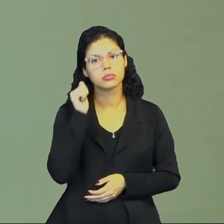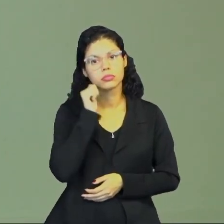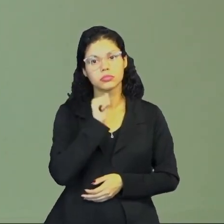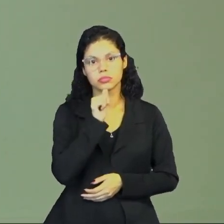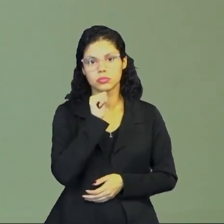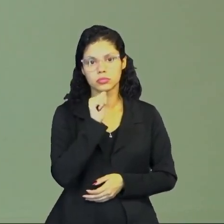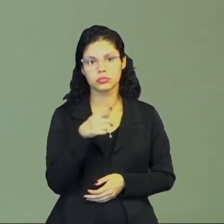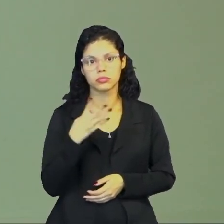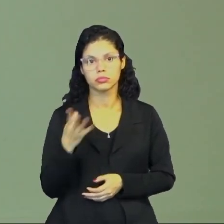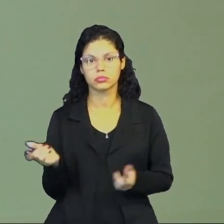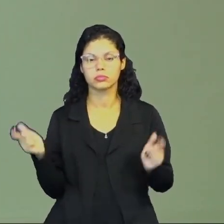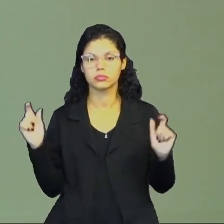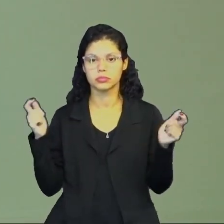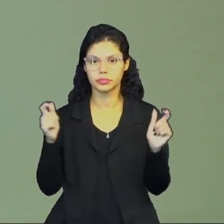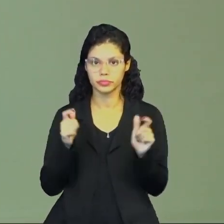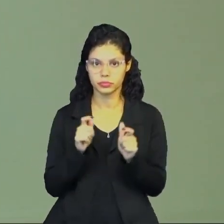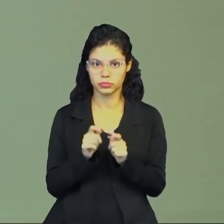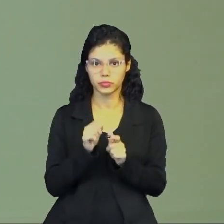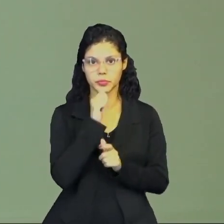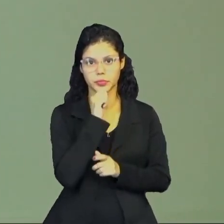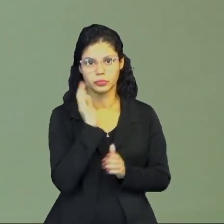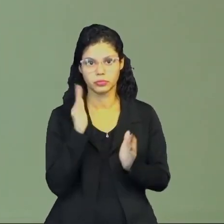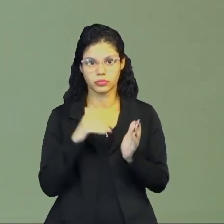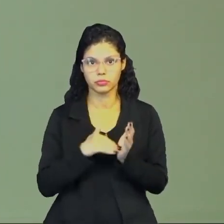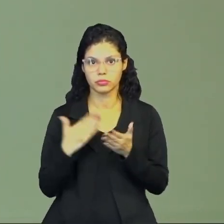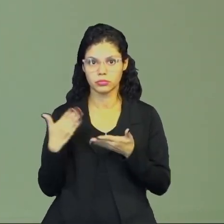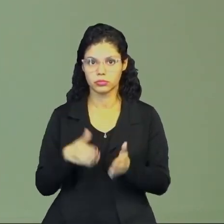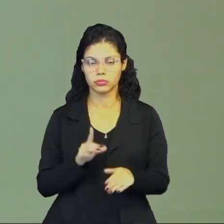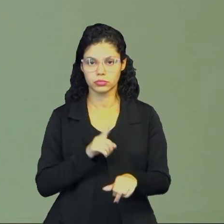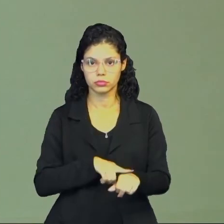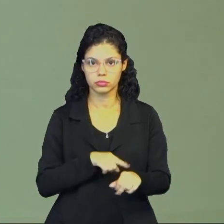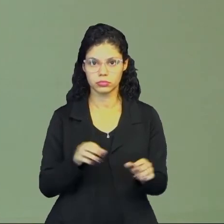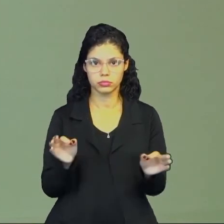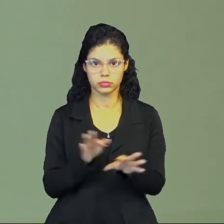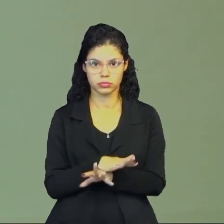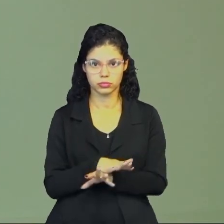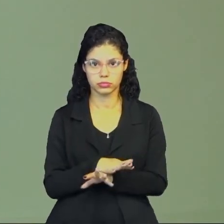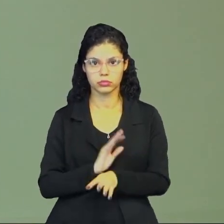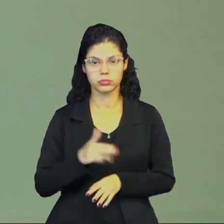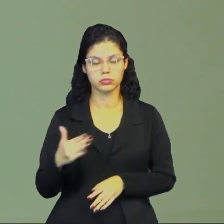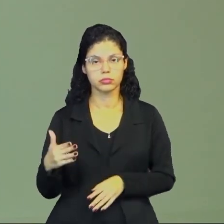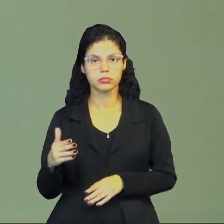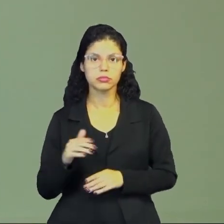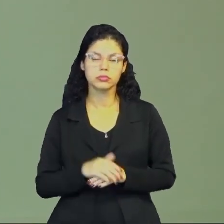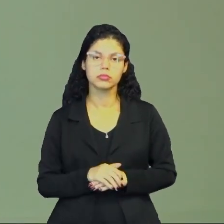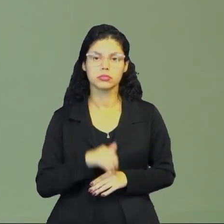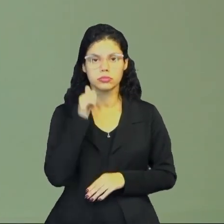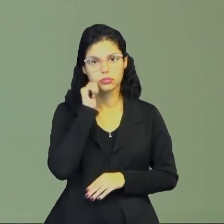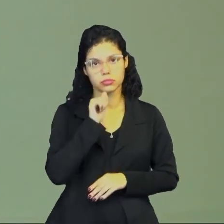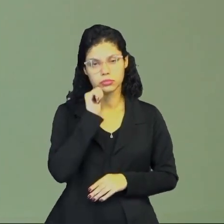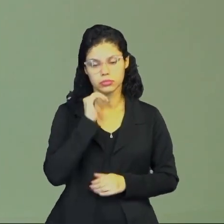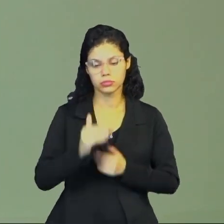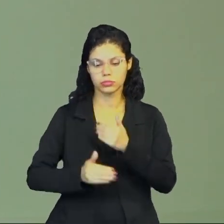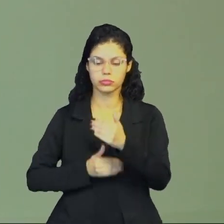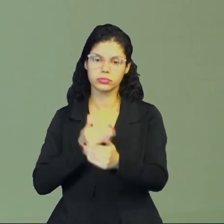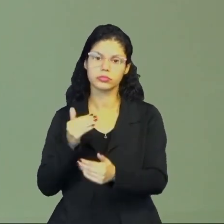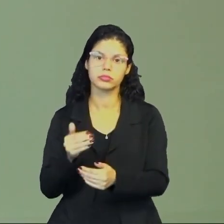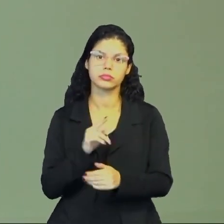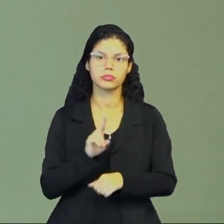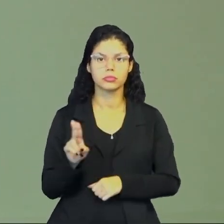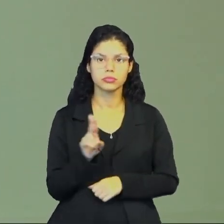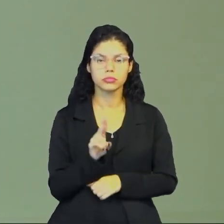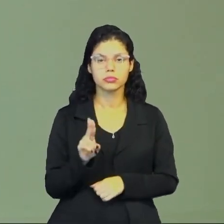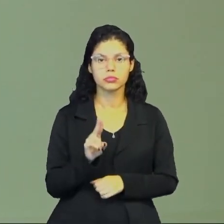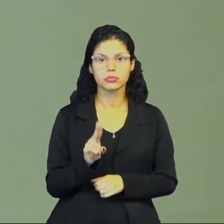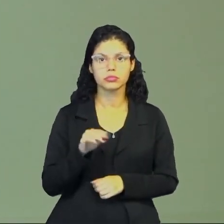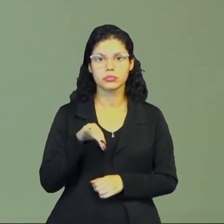quantidade de óvulos vai diminuindo, até vai chegar uma hora que vai acabar. Quando acaba, então, a mulher entra num processo chamado aí